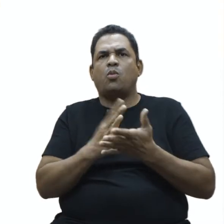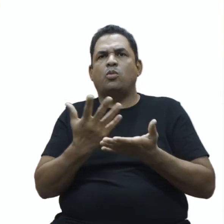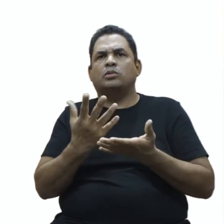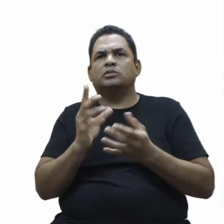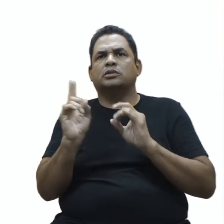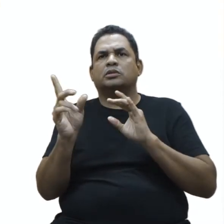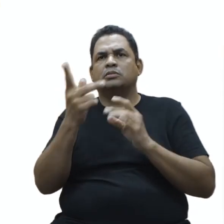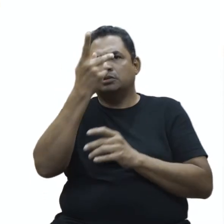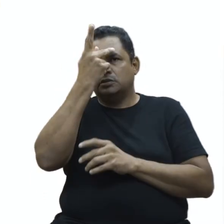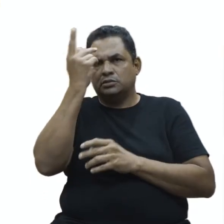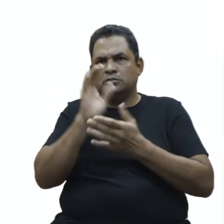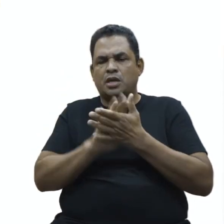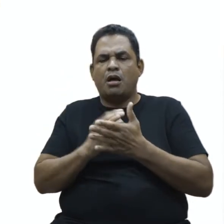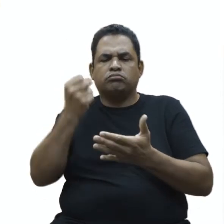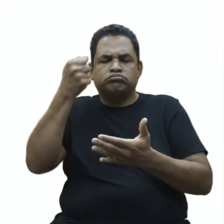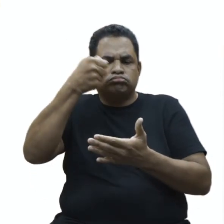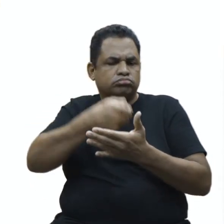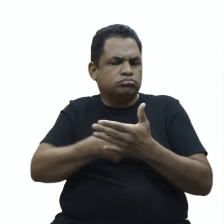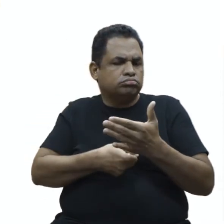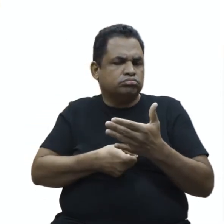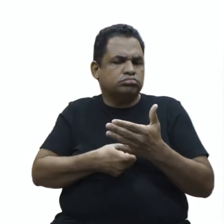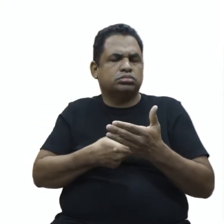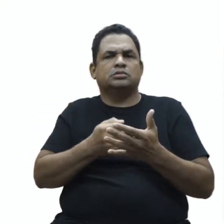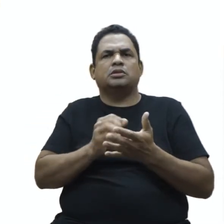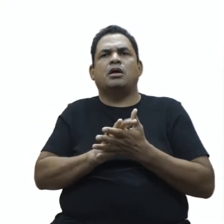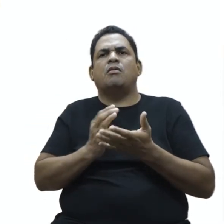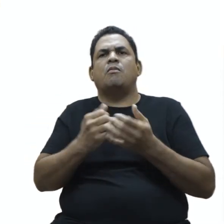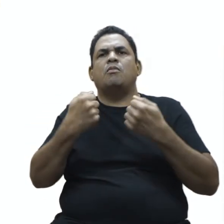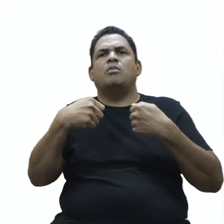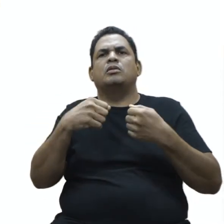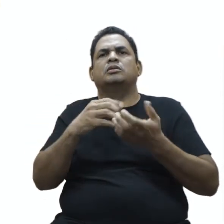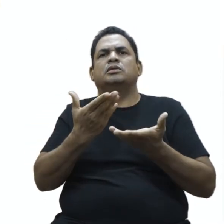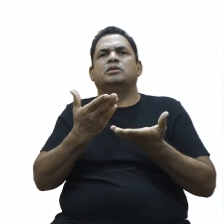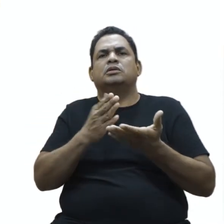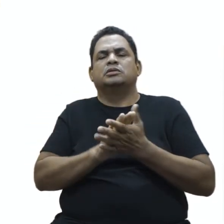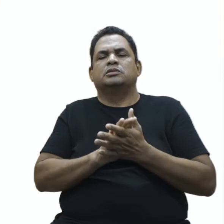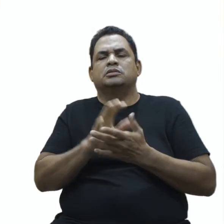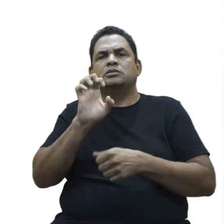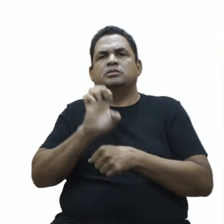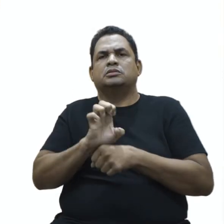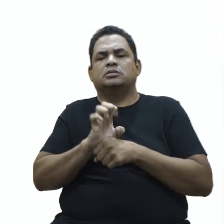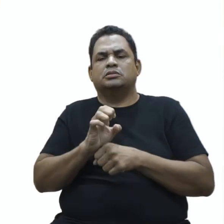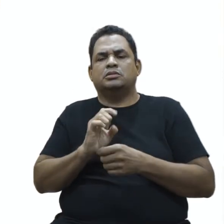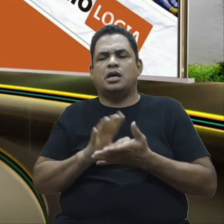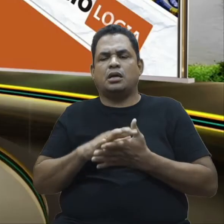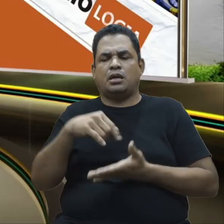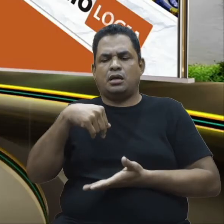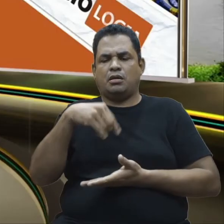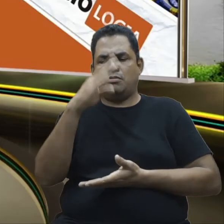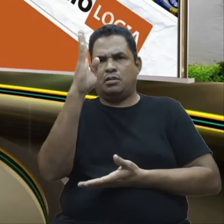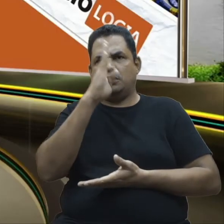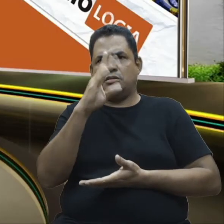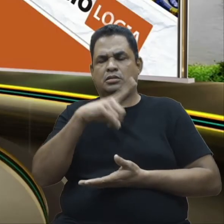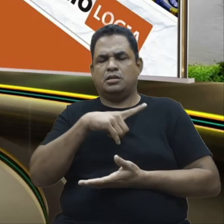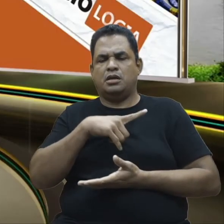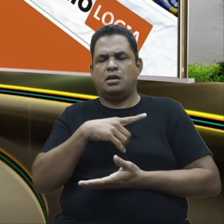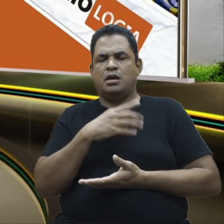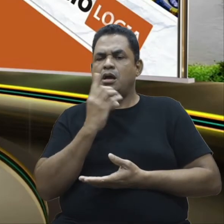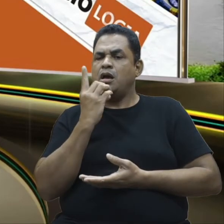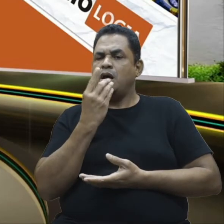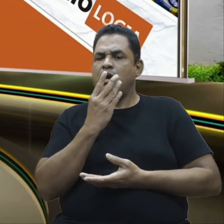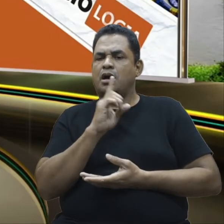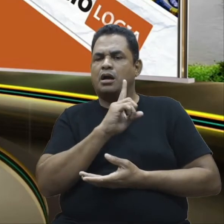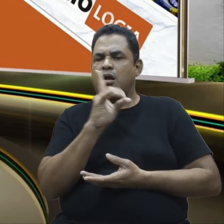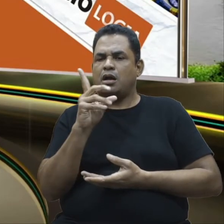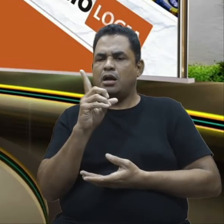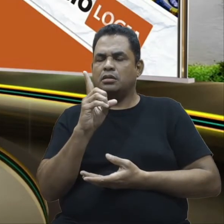conquistar o poder do Estado. Então, de 4 em 4 anos, que é o caso do Brasil, a gente tem eleições,